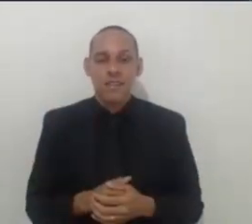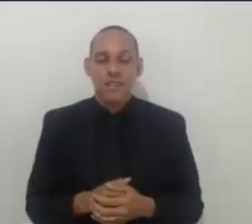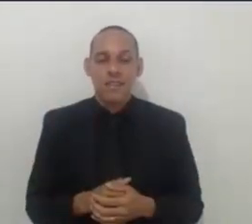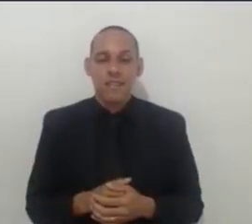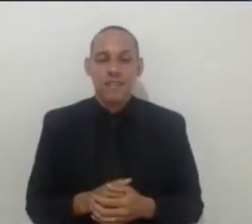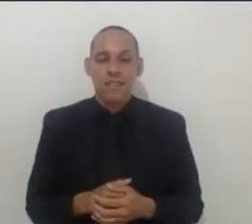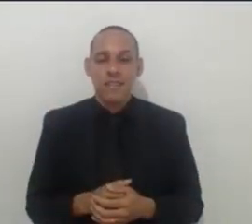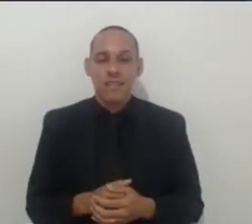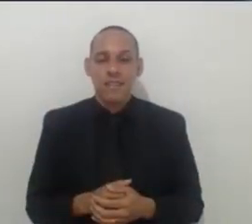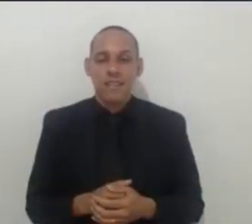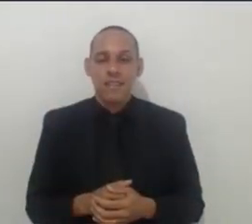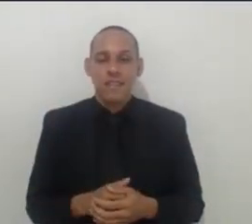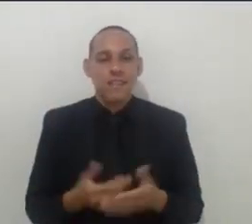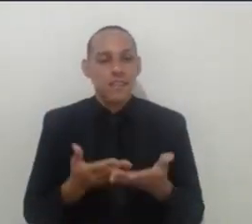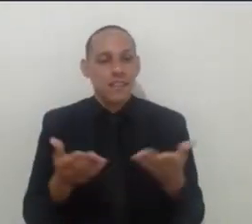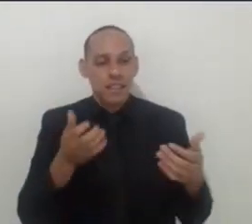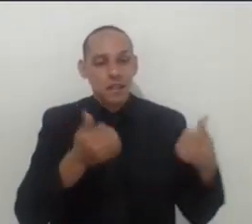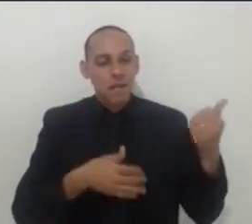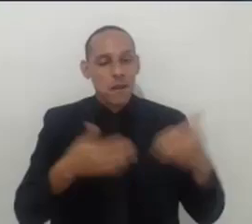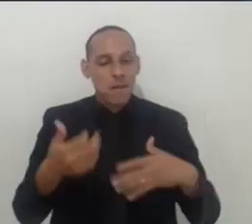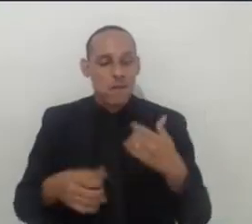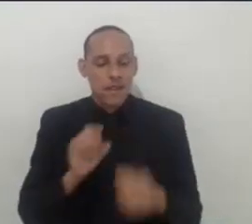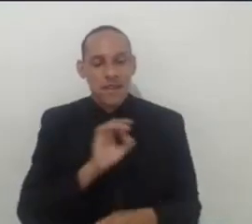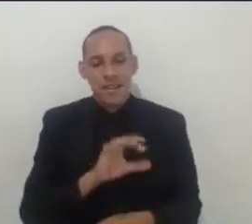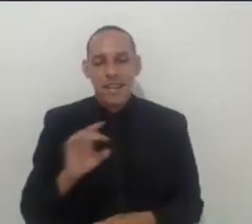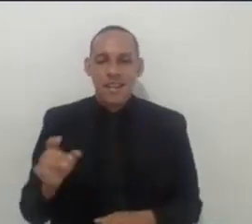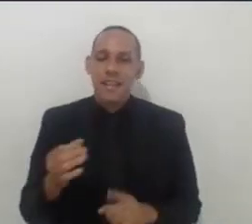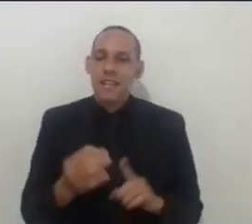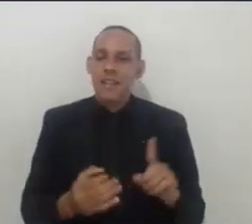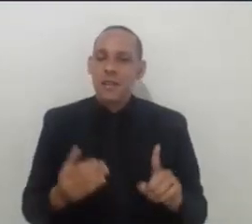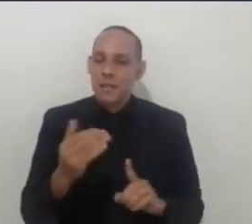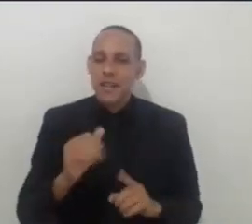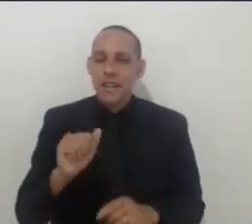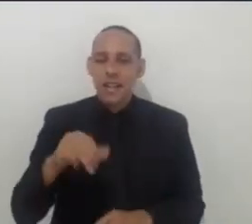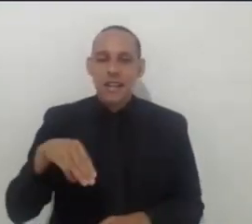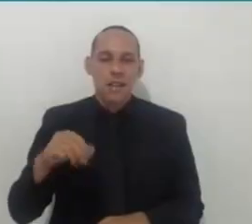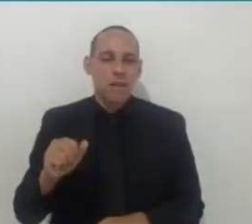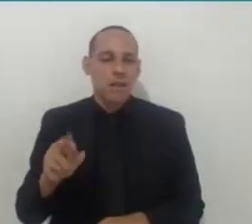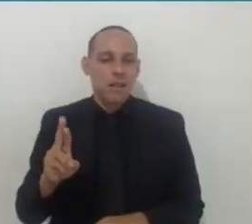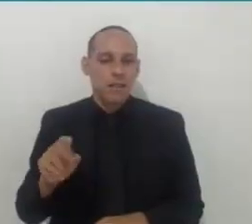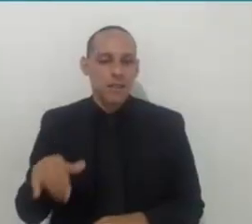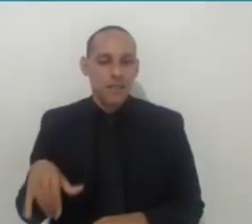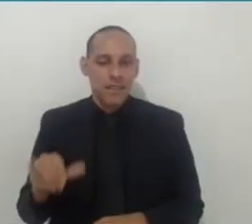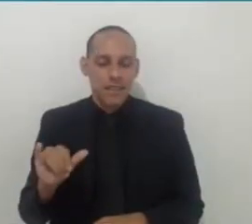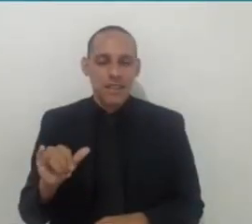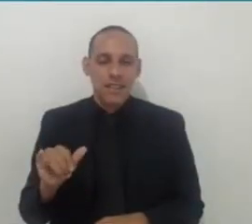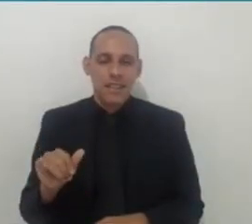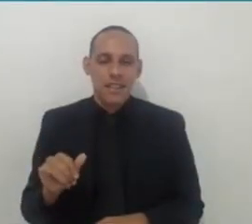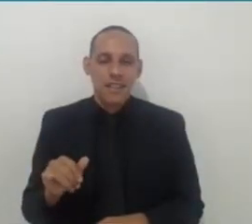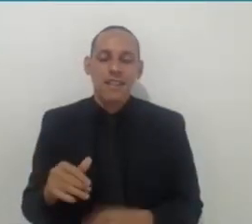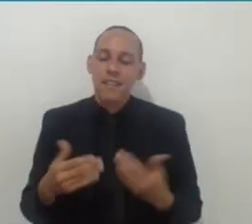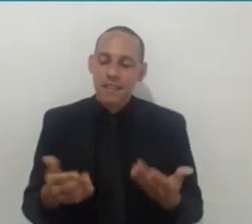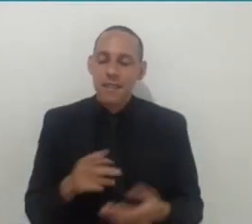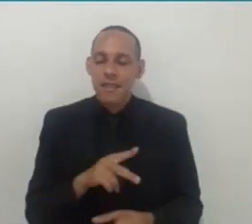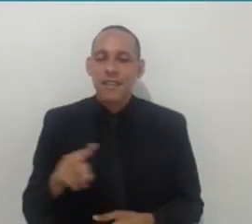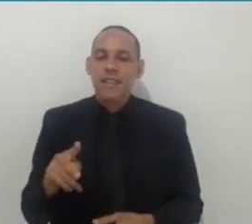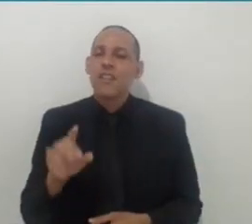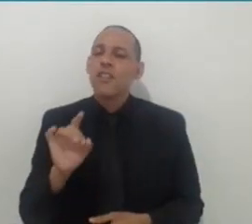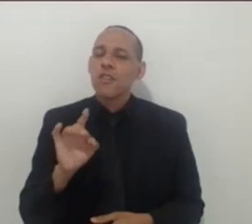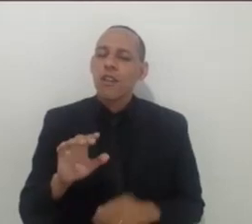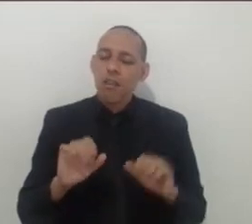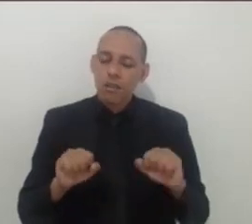o falar de cada um dos senhores. Desembargador Amaury. Pois não, senhora presidente, é apenas reiterar